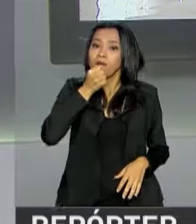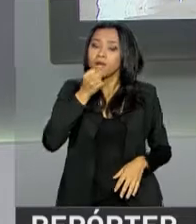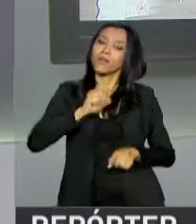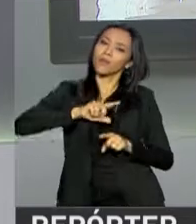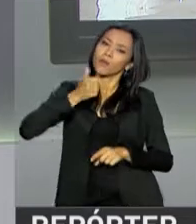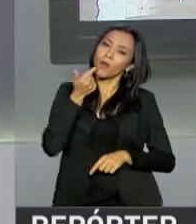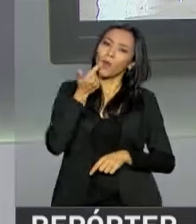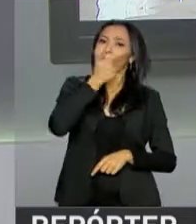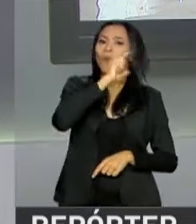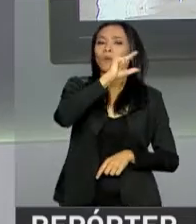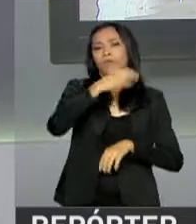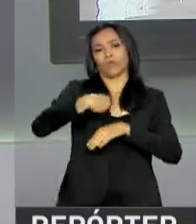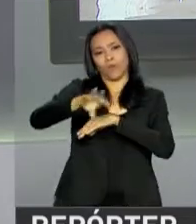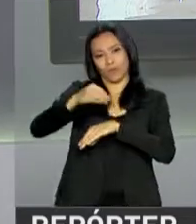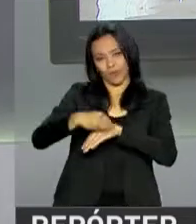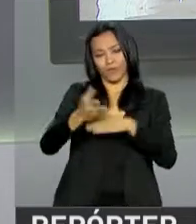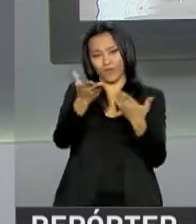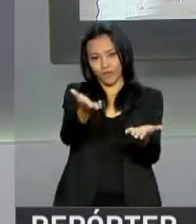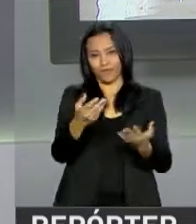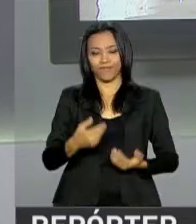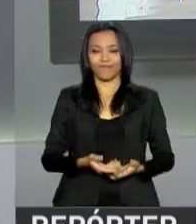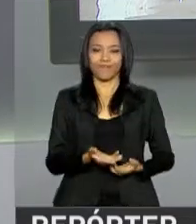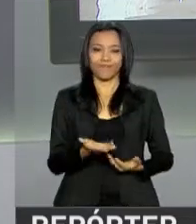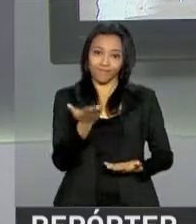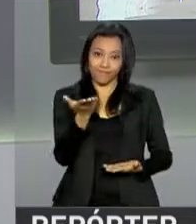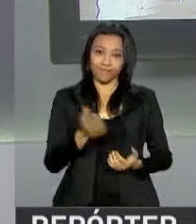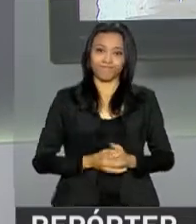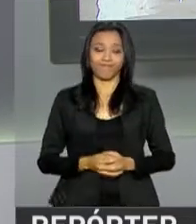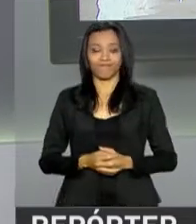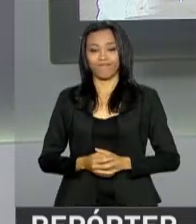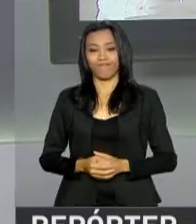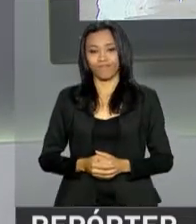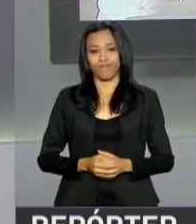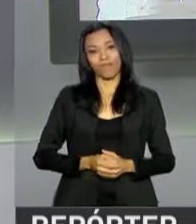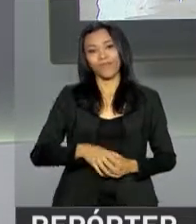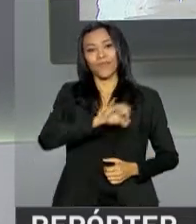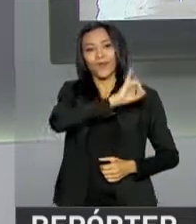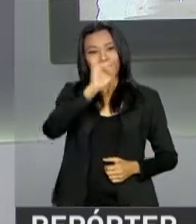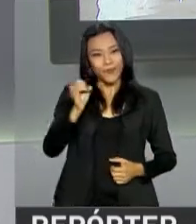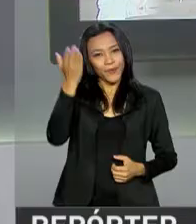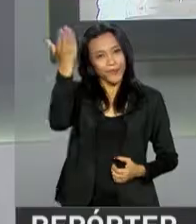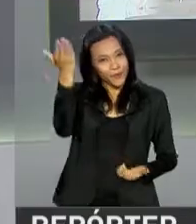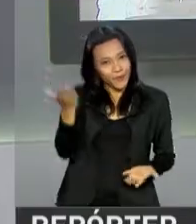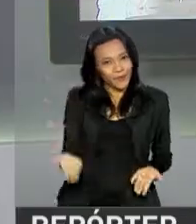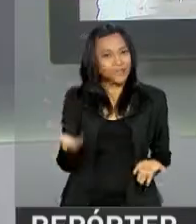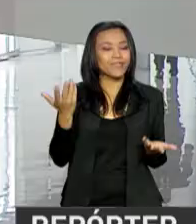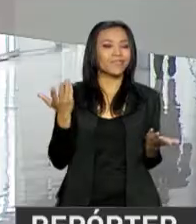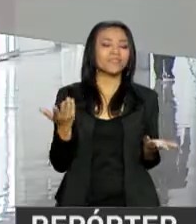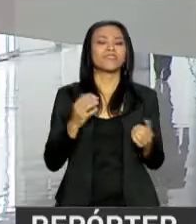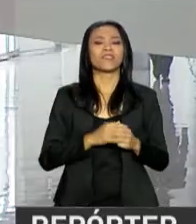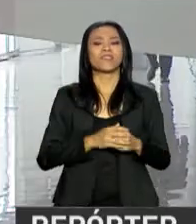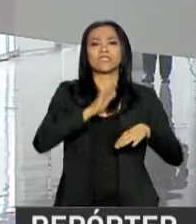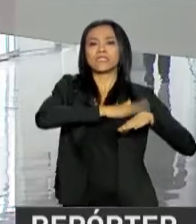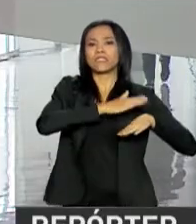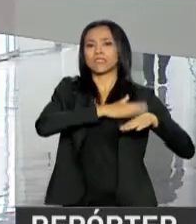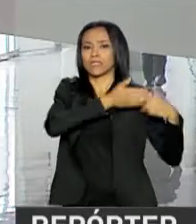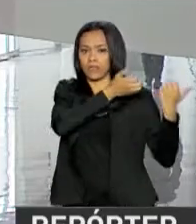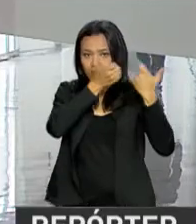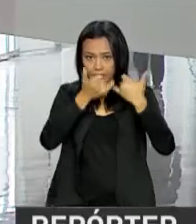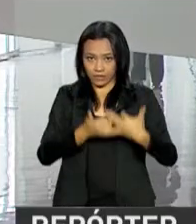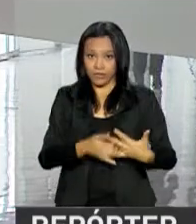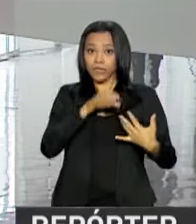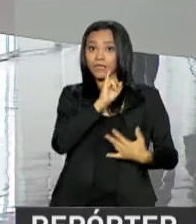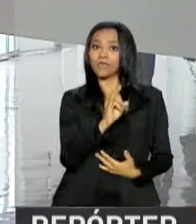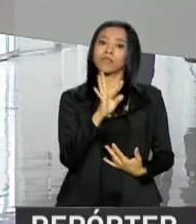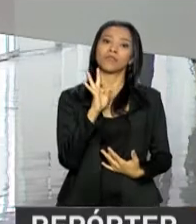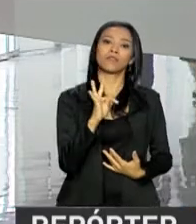traz outras informações para a gente. Luana, é com você. Olá, Mara. Segundo o Itamaraty, o Brasil